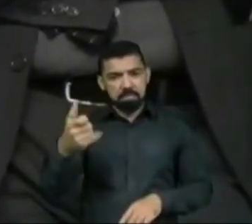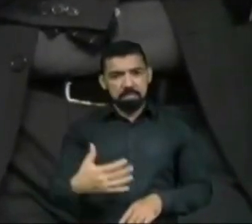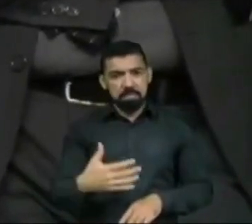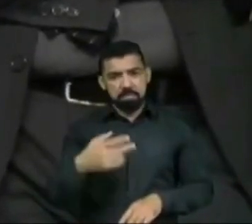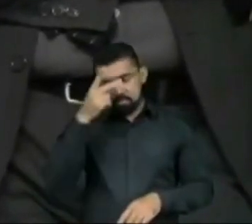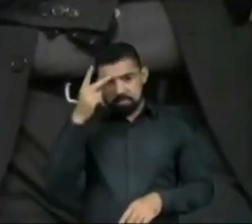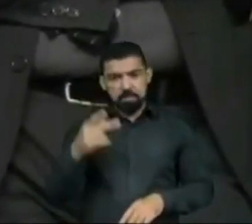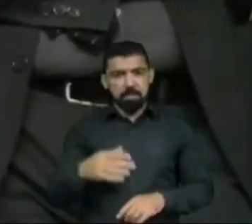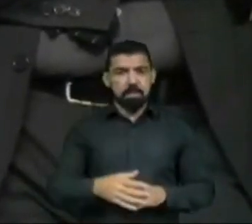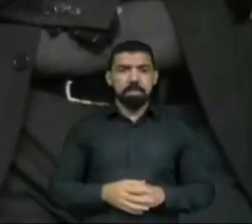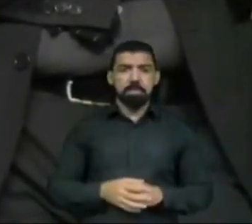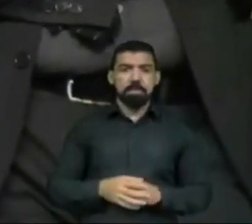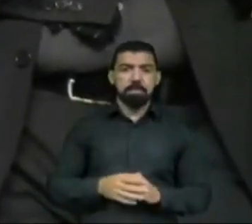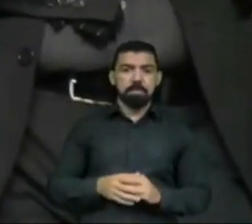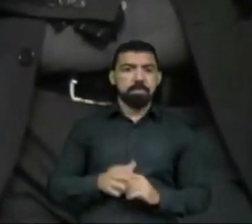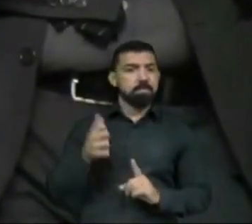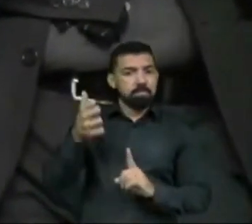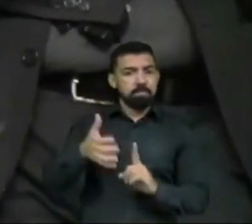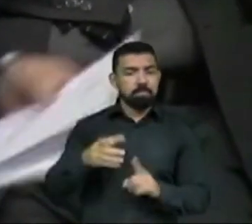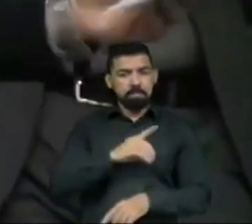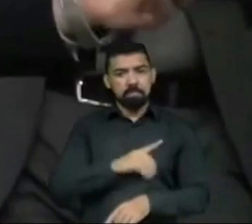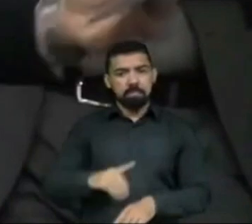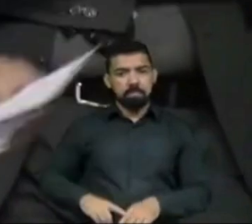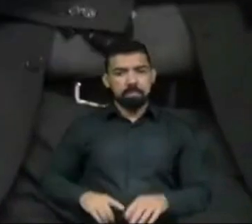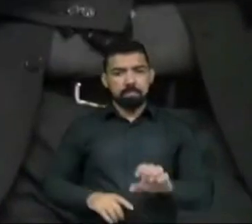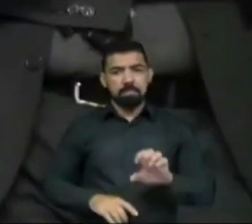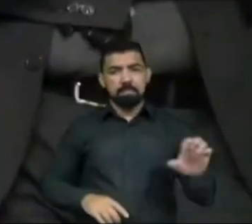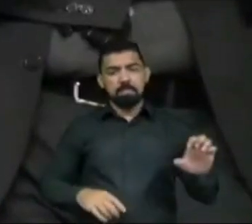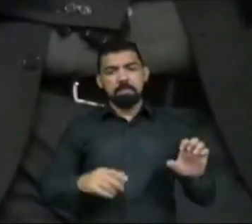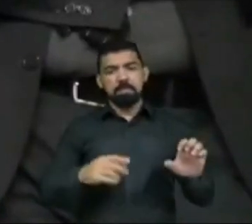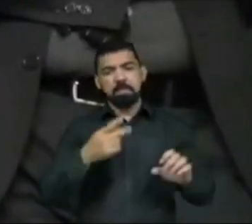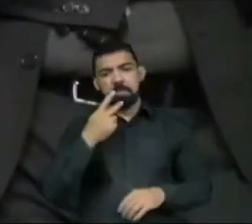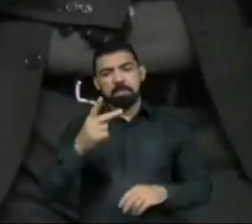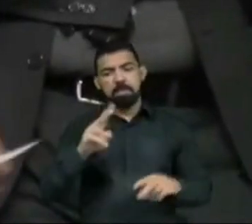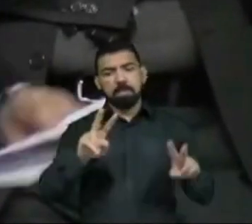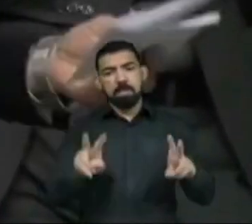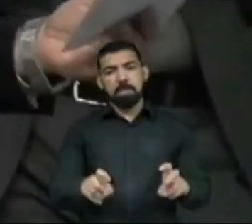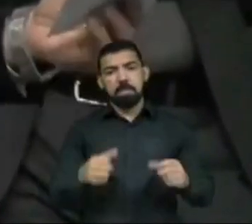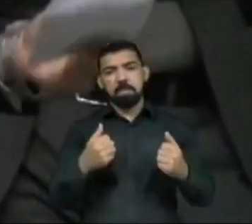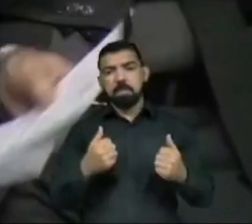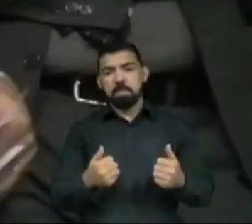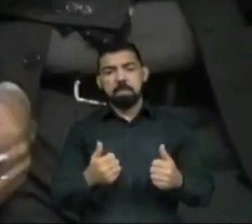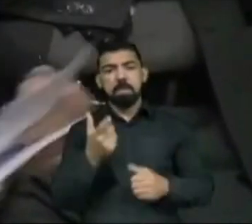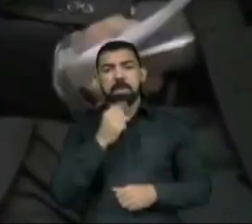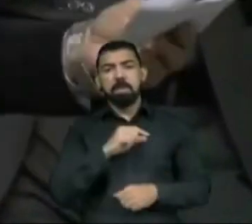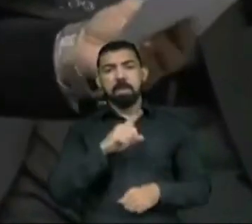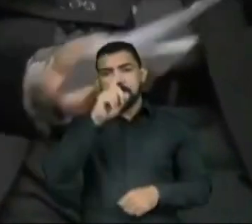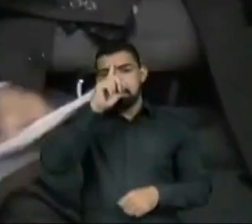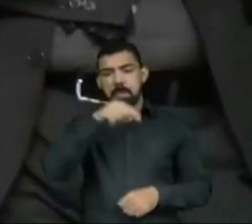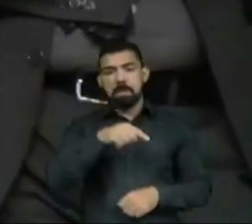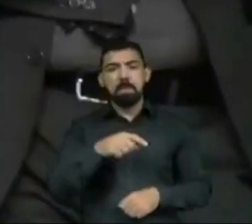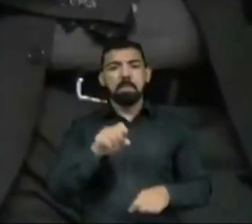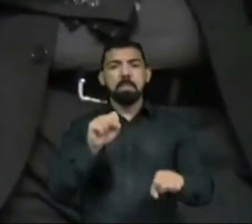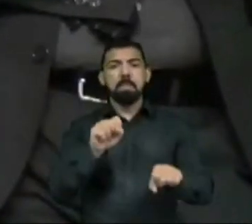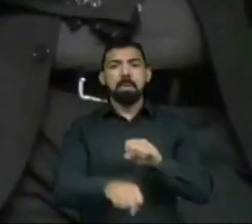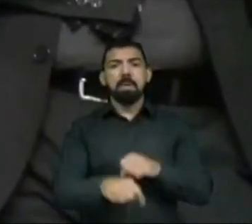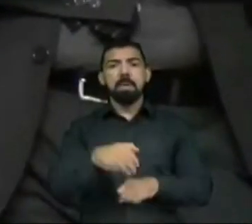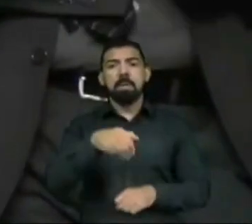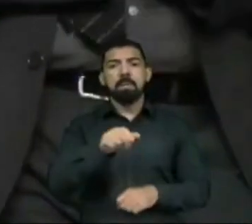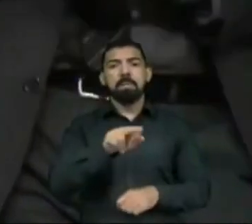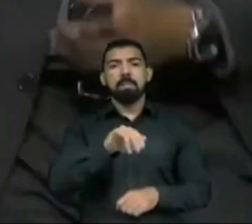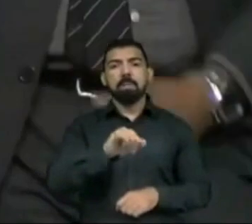parlamentares da esquerda gritar em voz altissonante: quem mandou matar Marielle? Nós estamos aqui com um caso aqui